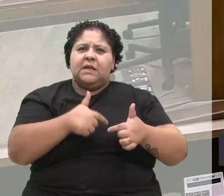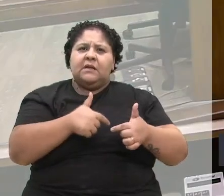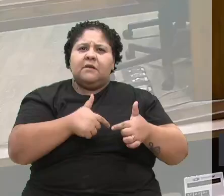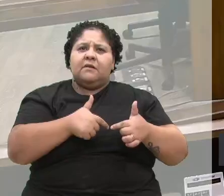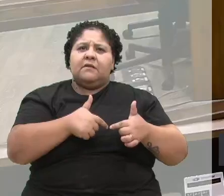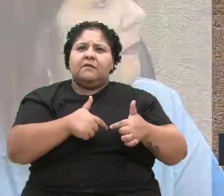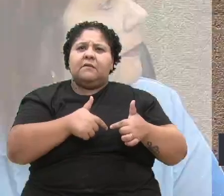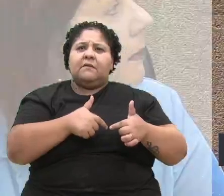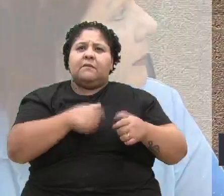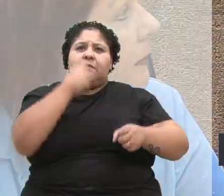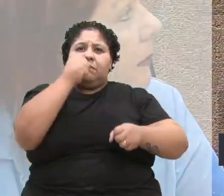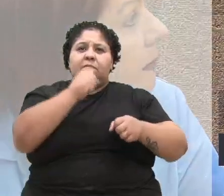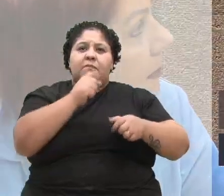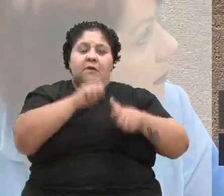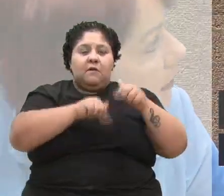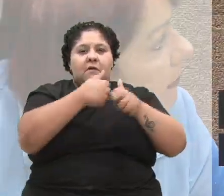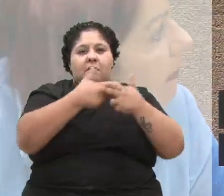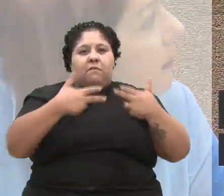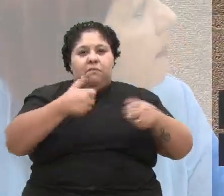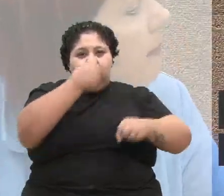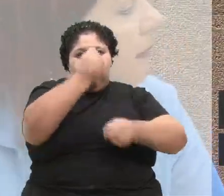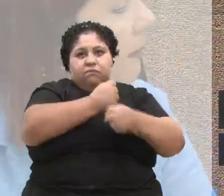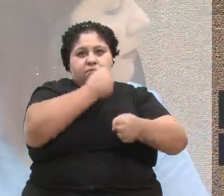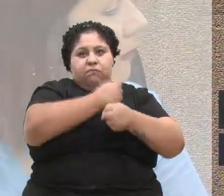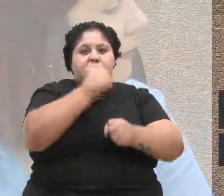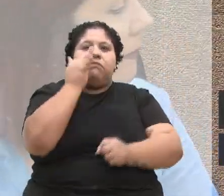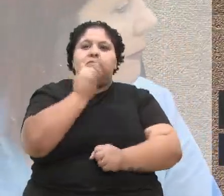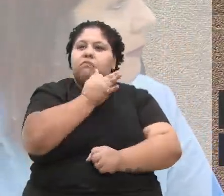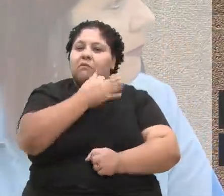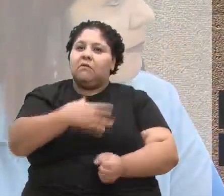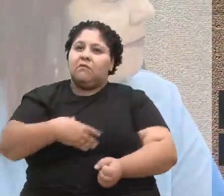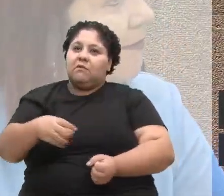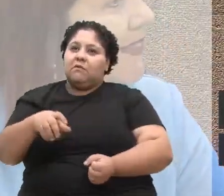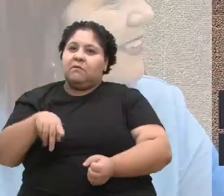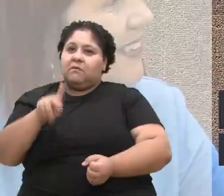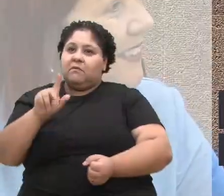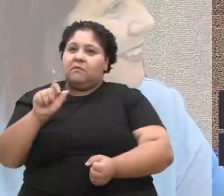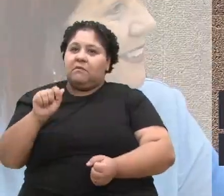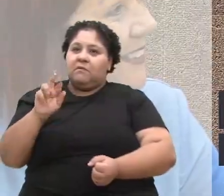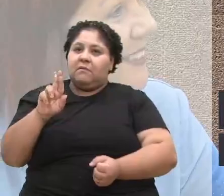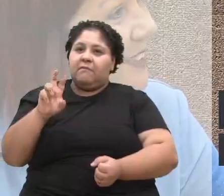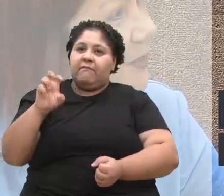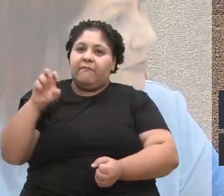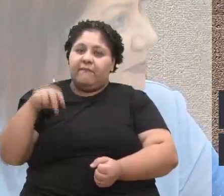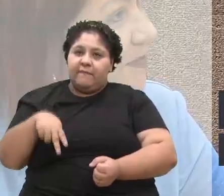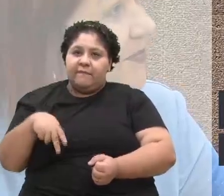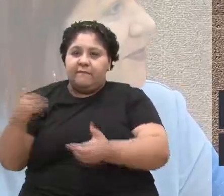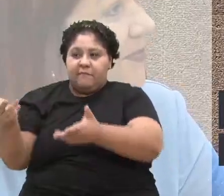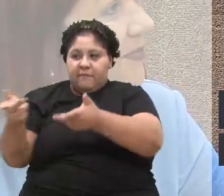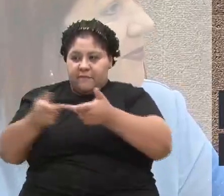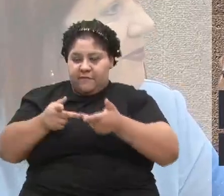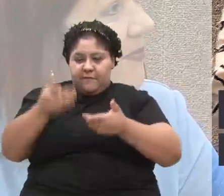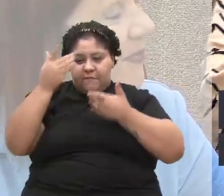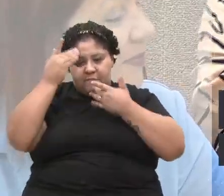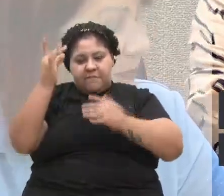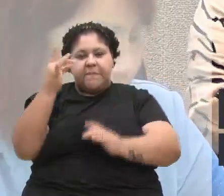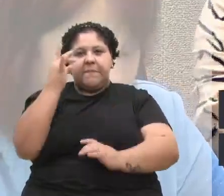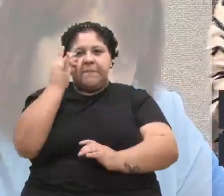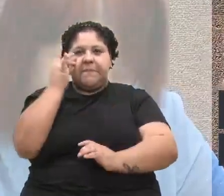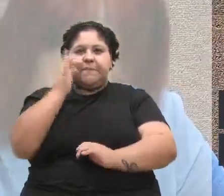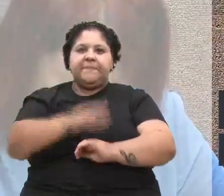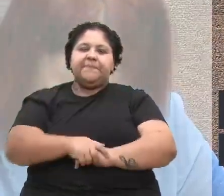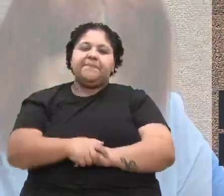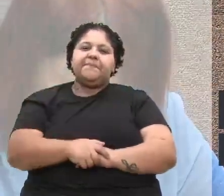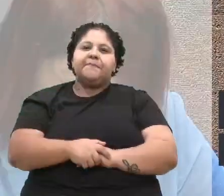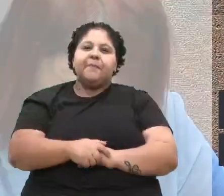material de construção lá de Forqueta, e a filha Karen 11. Bem-vindas e obrigada pela presença.